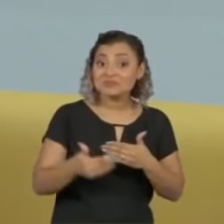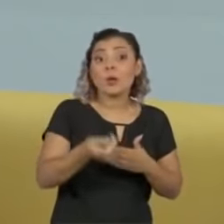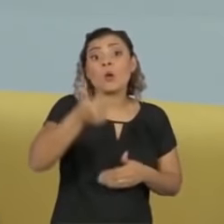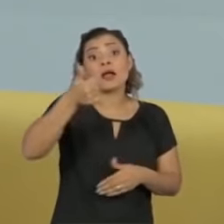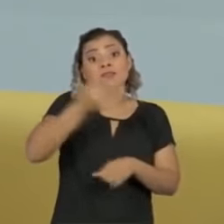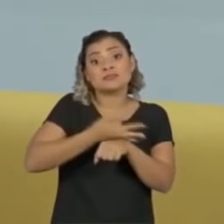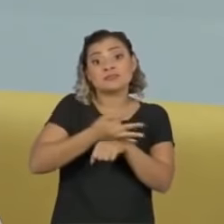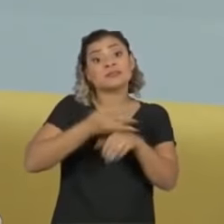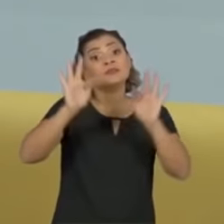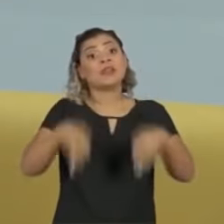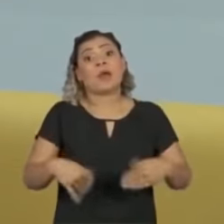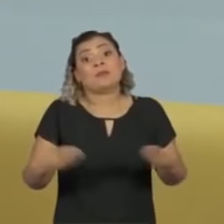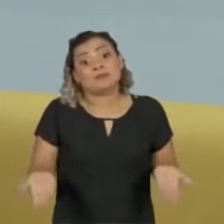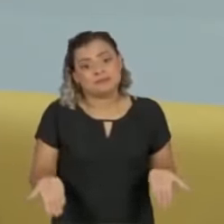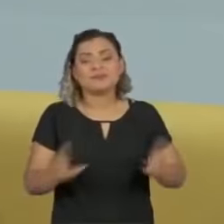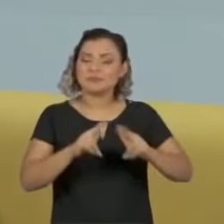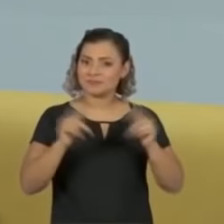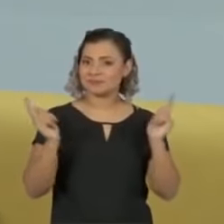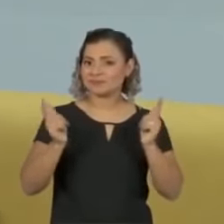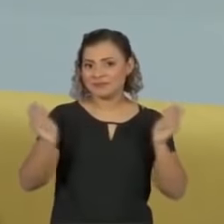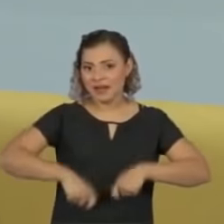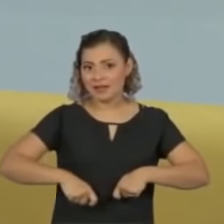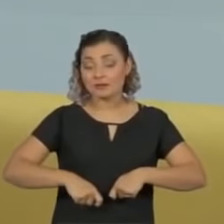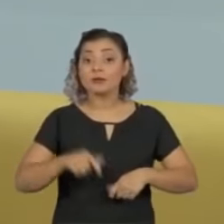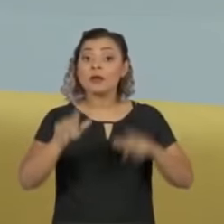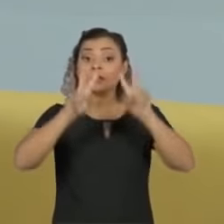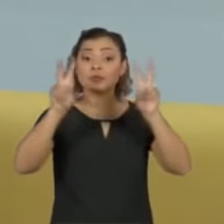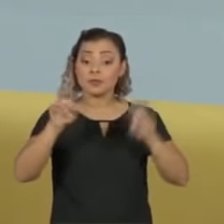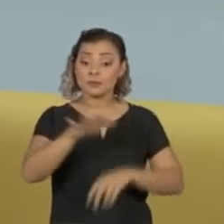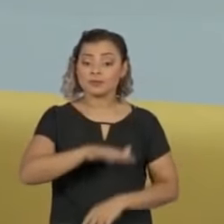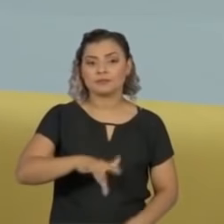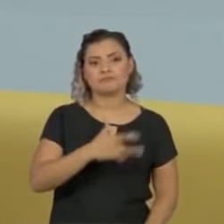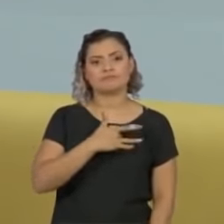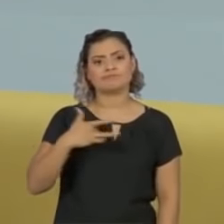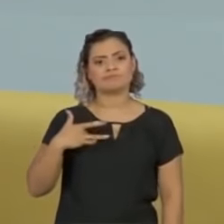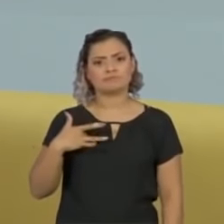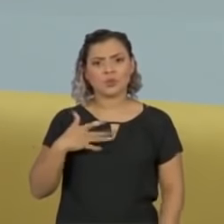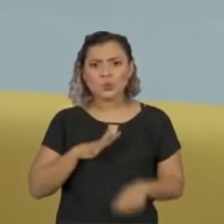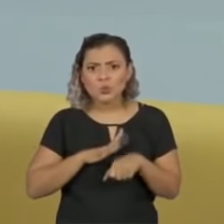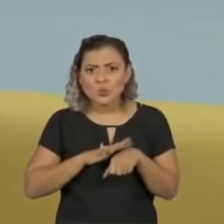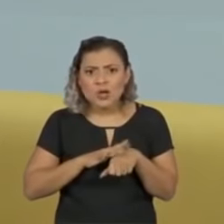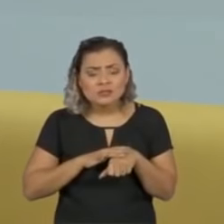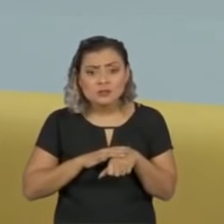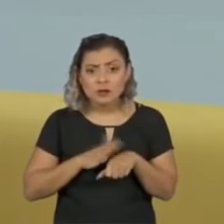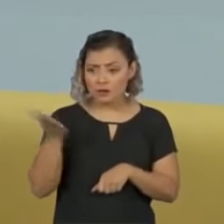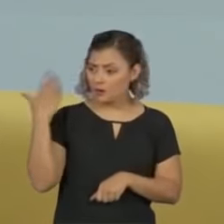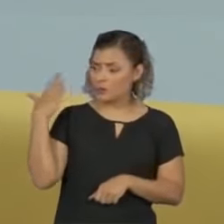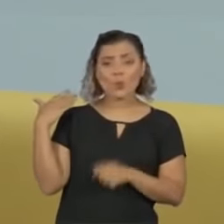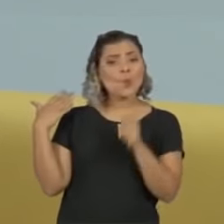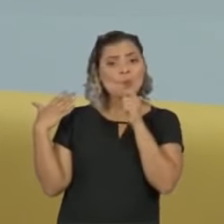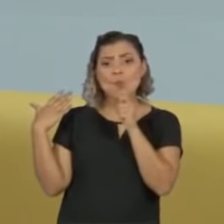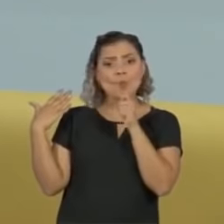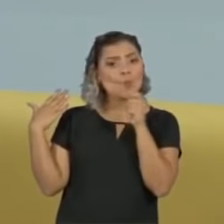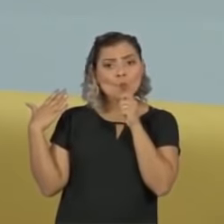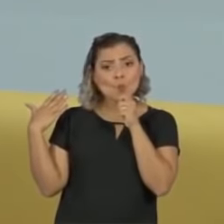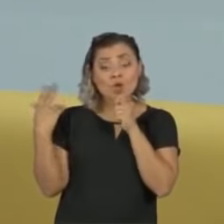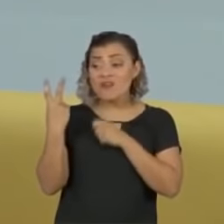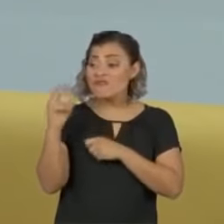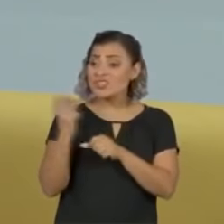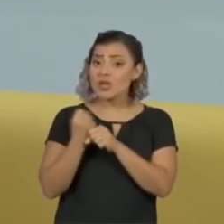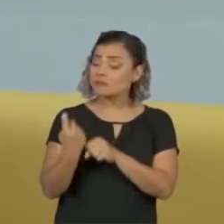dá para curtir um pouco. Bom, agora a gente fala de saúde, né? Porque uma doença que não era identificada há pelo menos